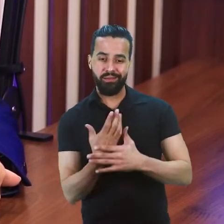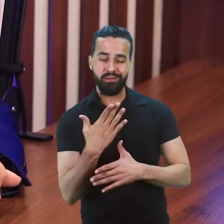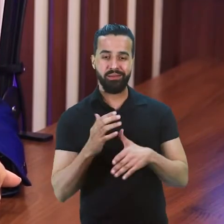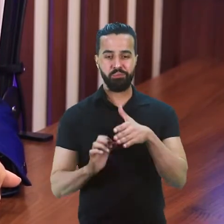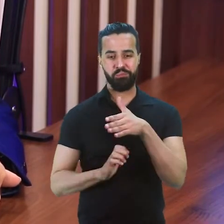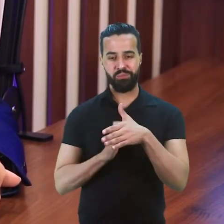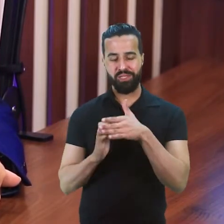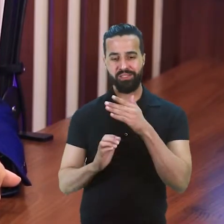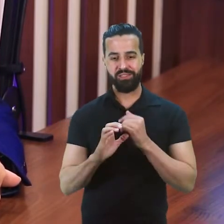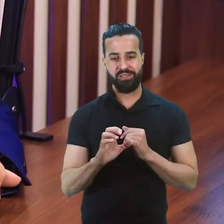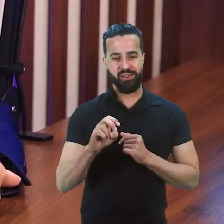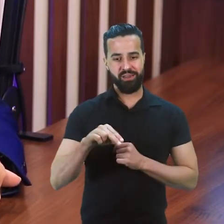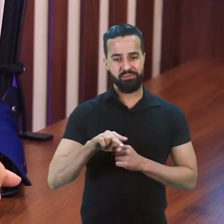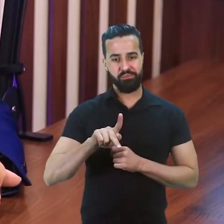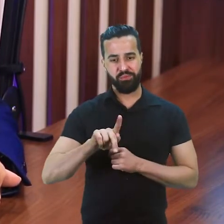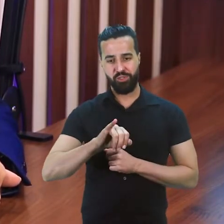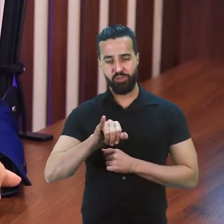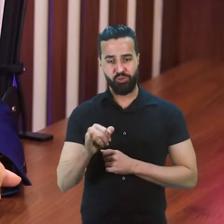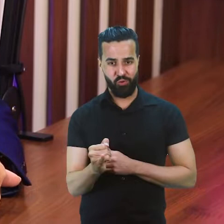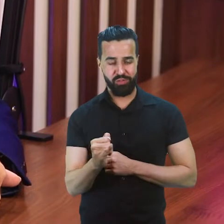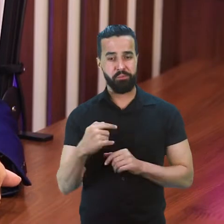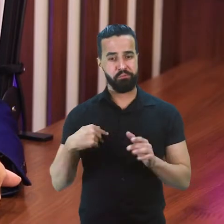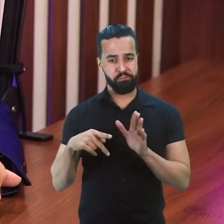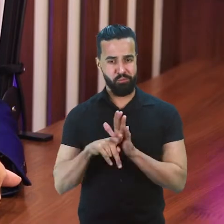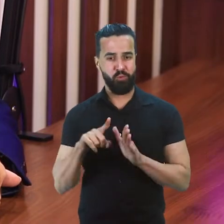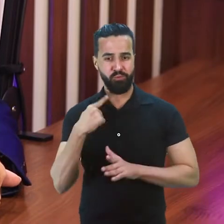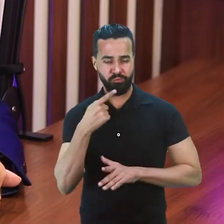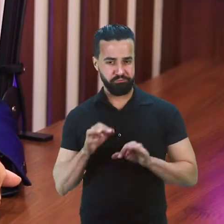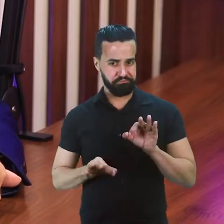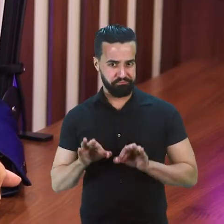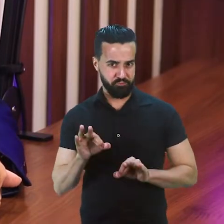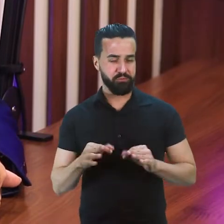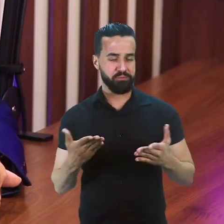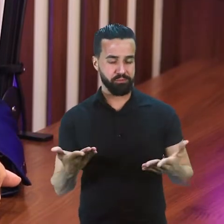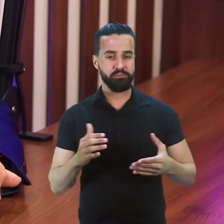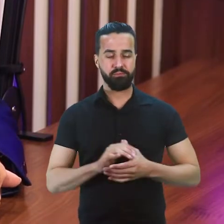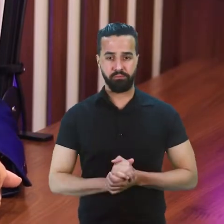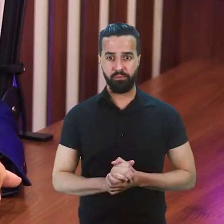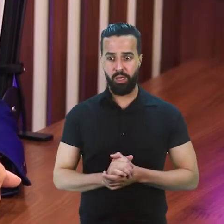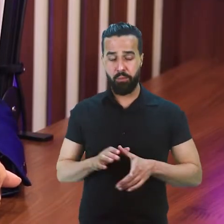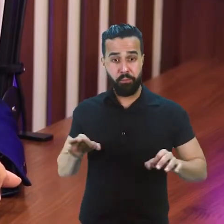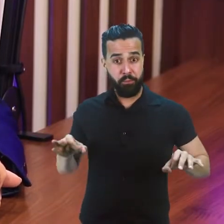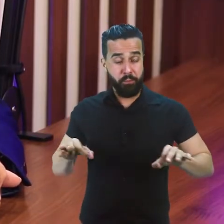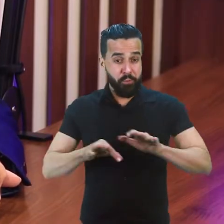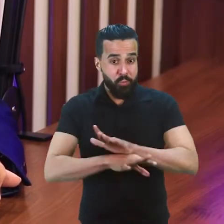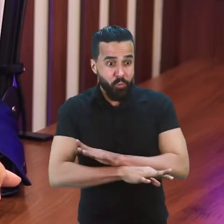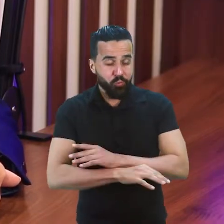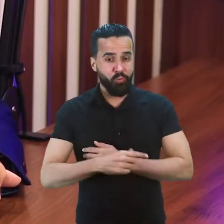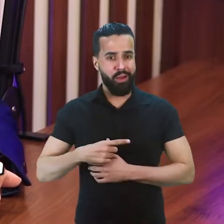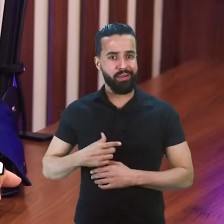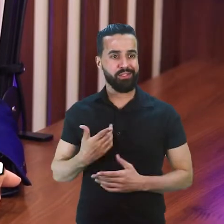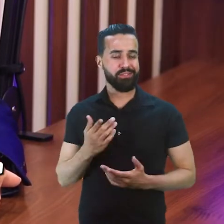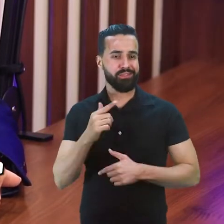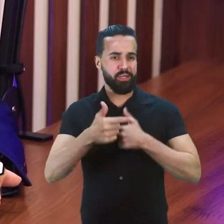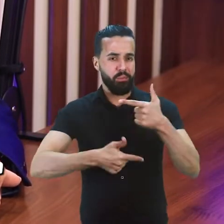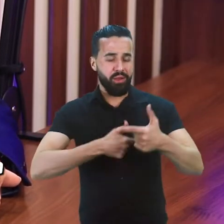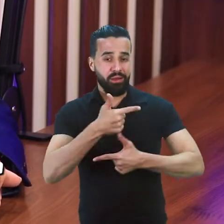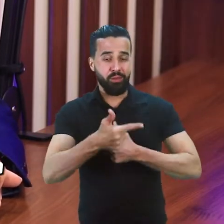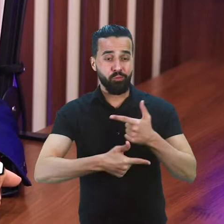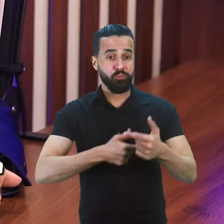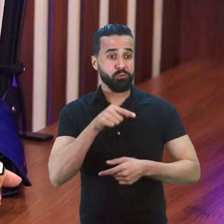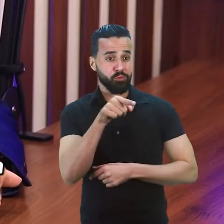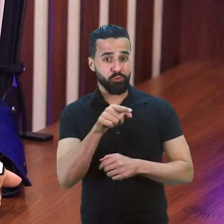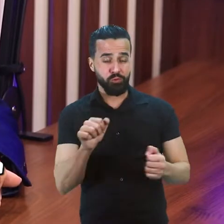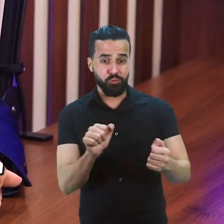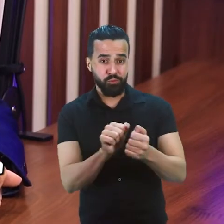contrato. E assim foi feito, rapaz. Nós reunimos com esse pessoal aí e conseguimos deixá-los